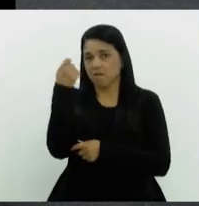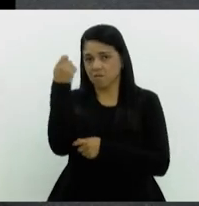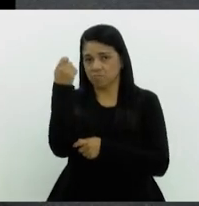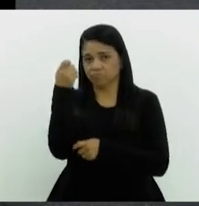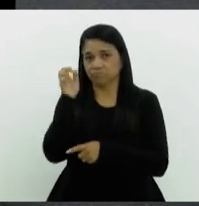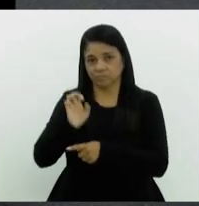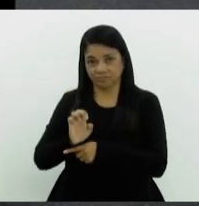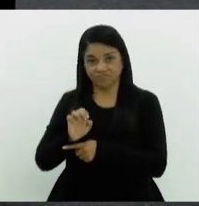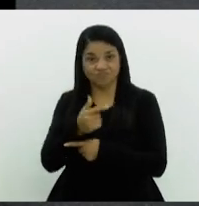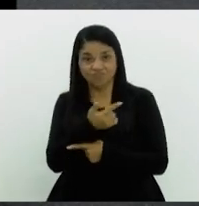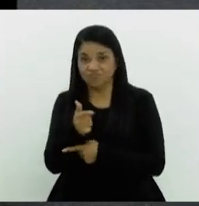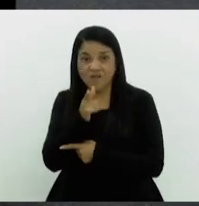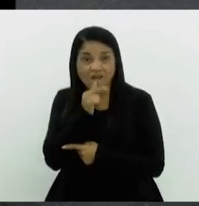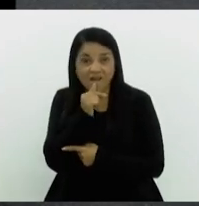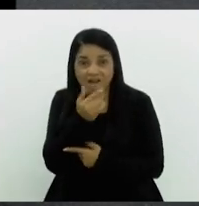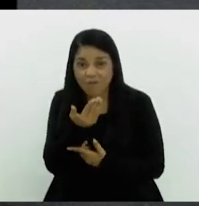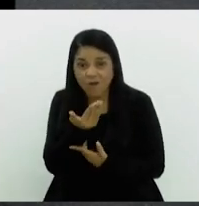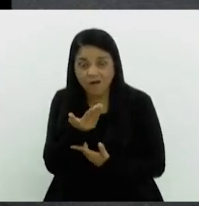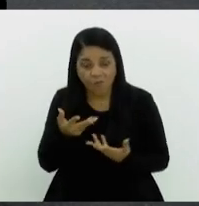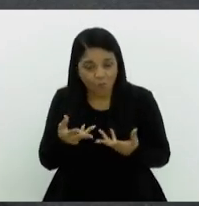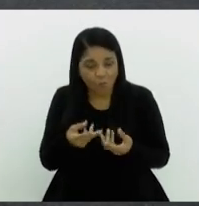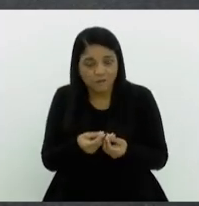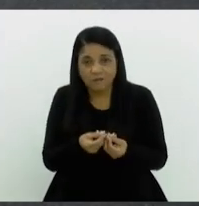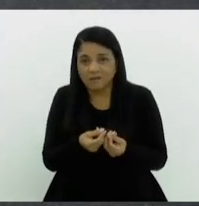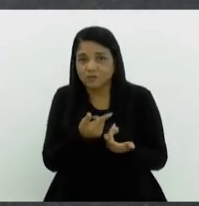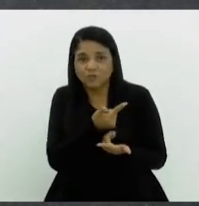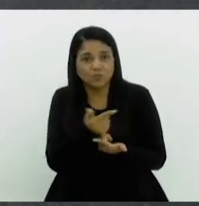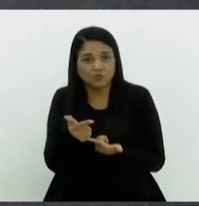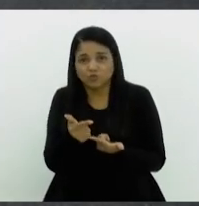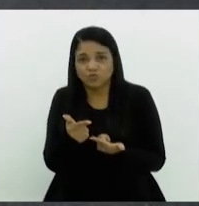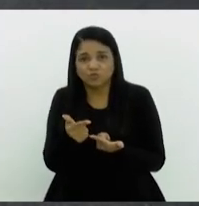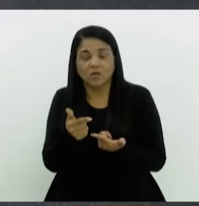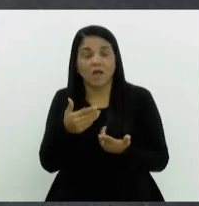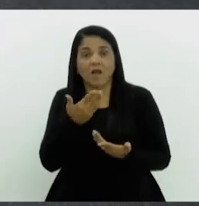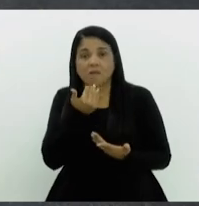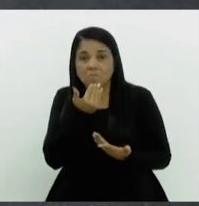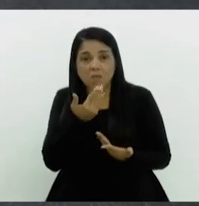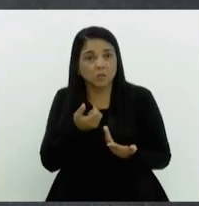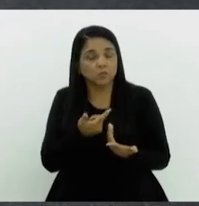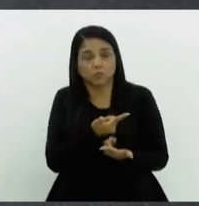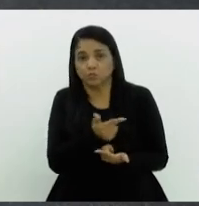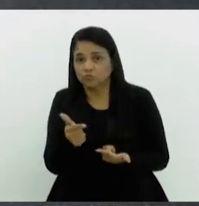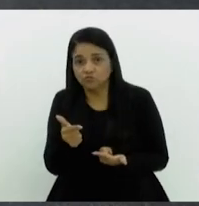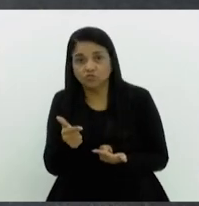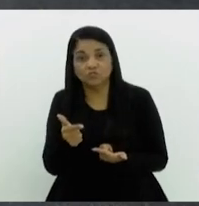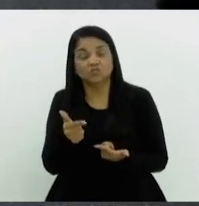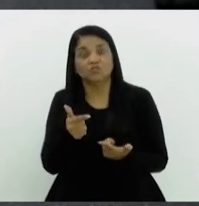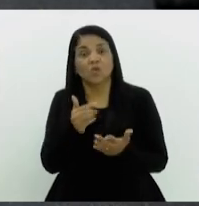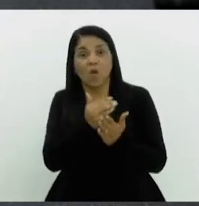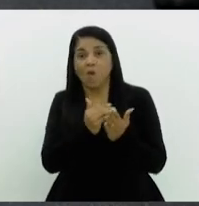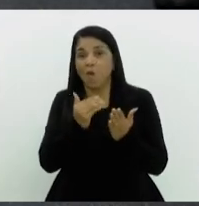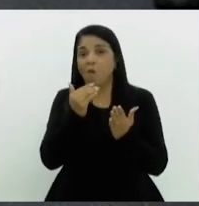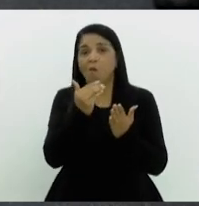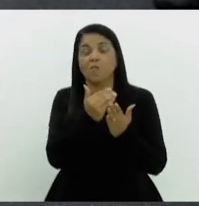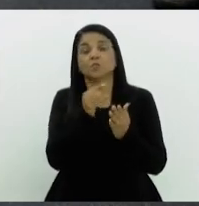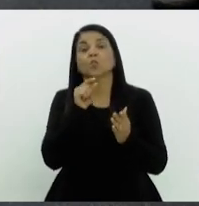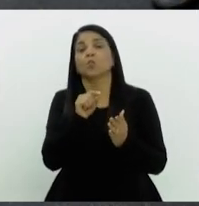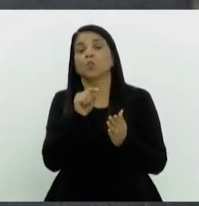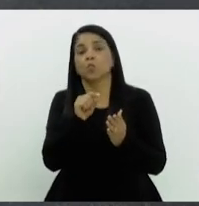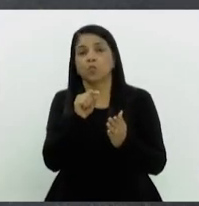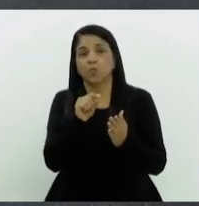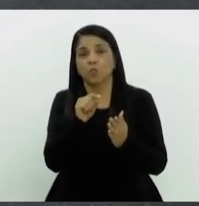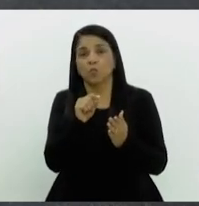sem acesso à água de qualidade, sem acesso ao alimento, e o quanto que aumentou a possibilidade também